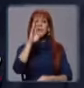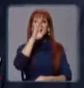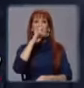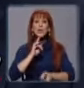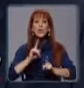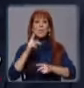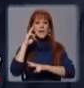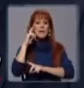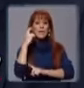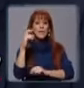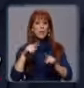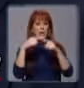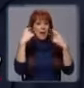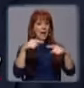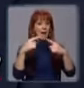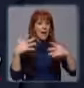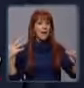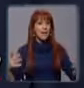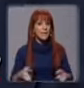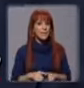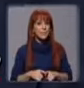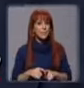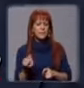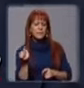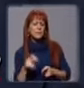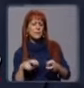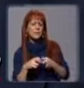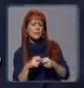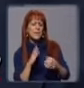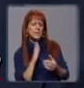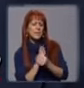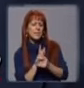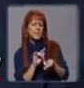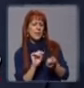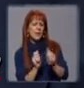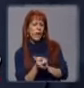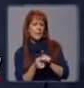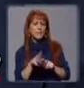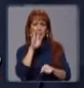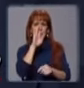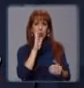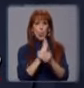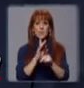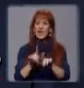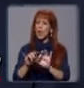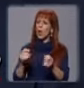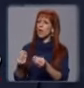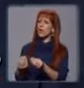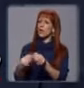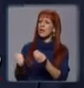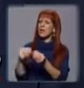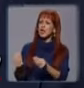começar a verificar a existência de entor ao processo se o processo passar a ser extraordinário